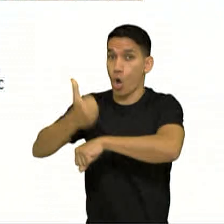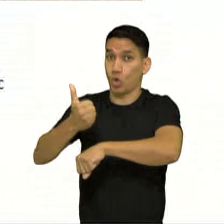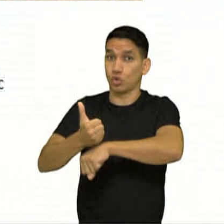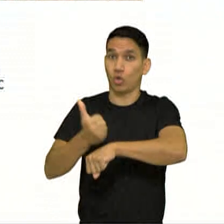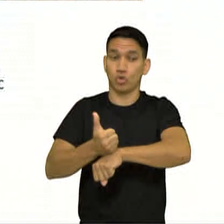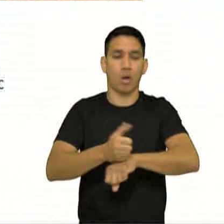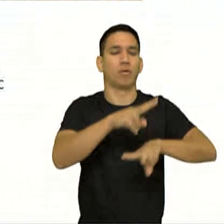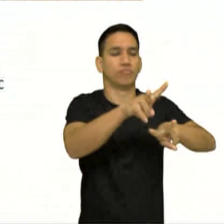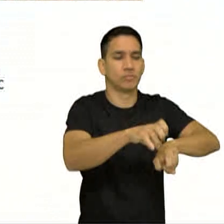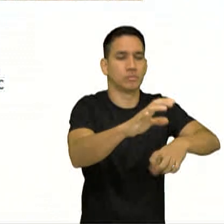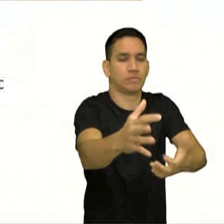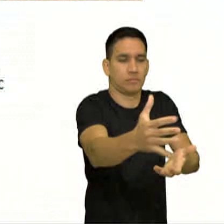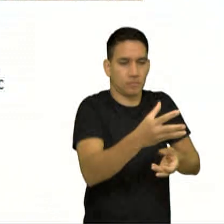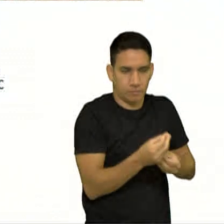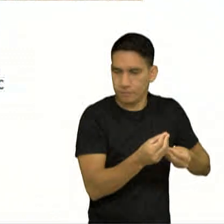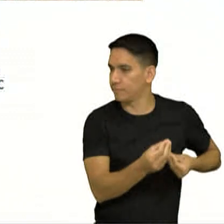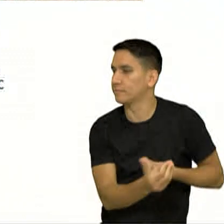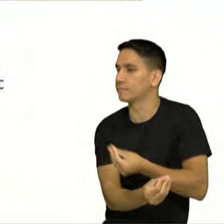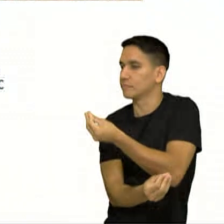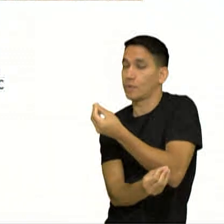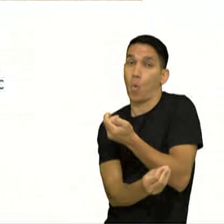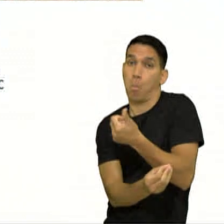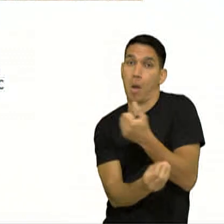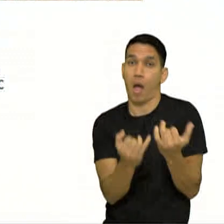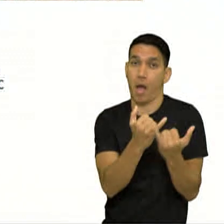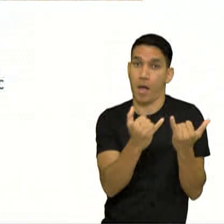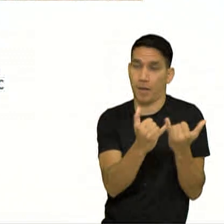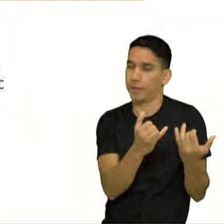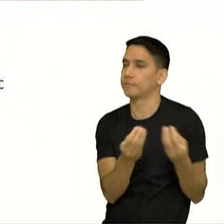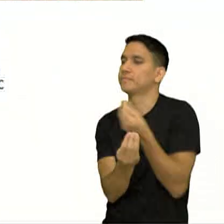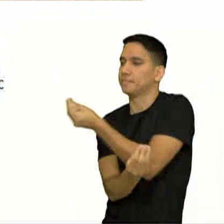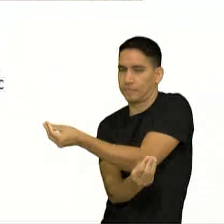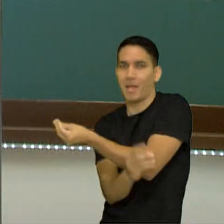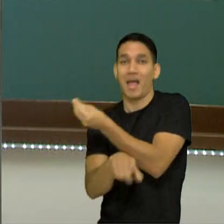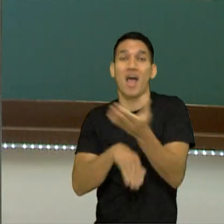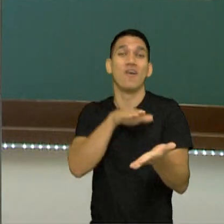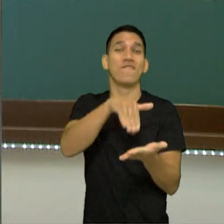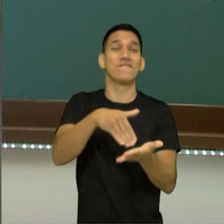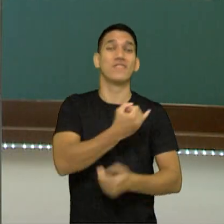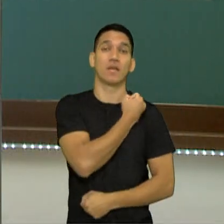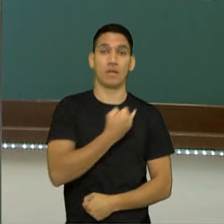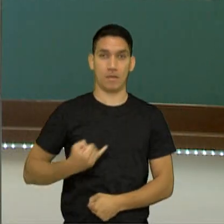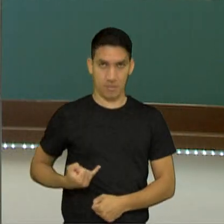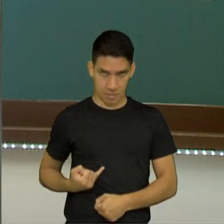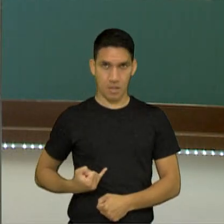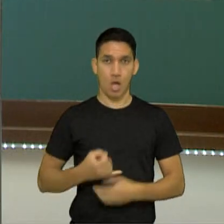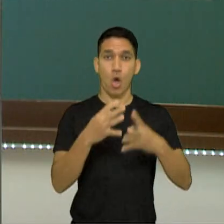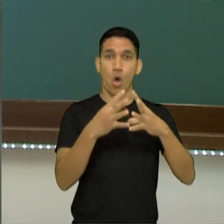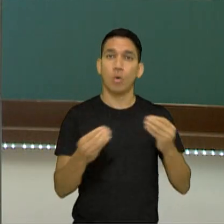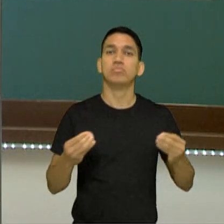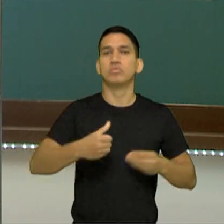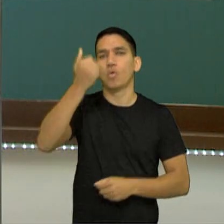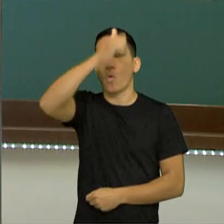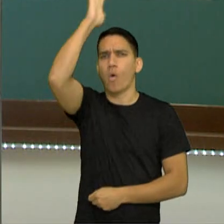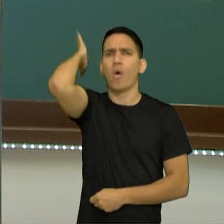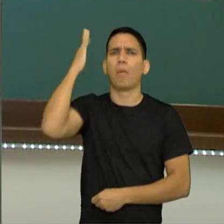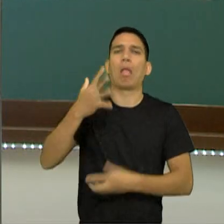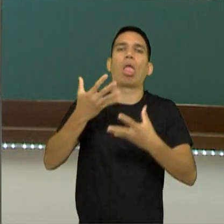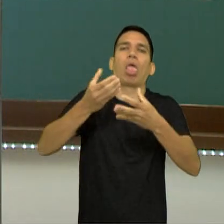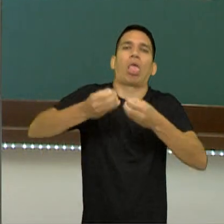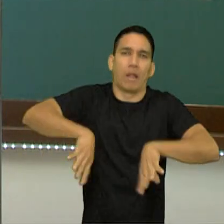parte da colheita. Isso a gente vai começar a ter lá no fim do Império Romano com a crise de Roma, em que as pessoas vão sair da